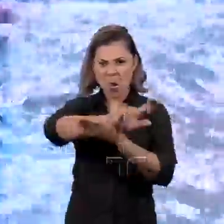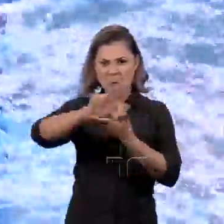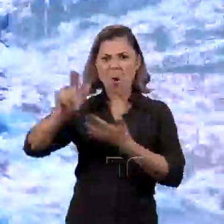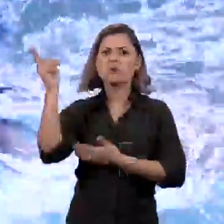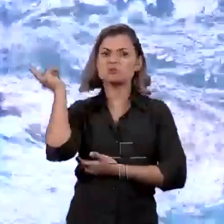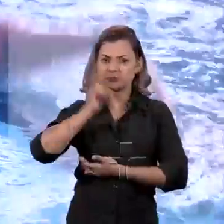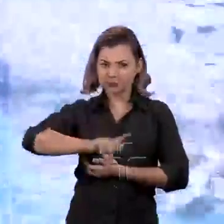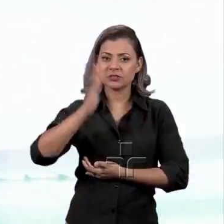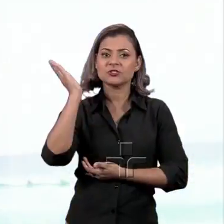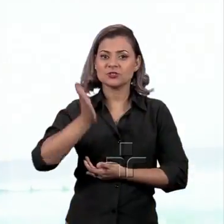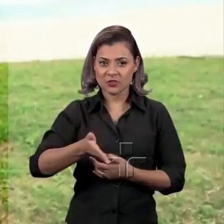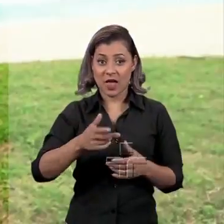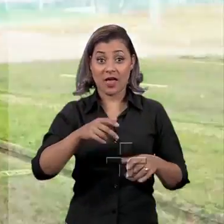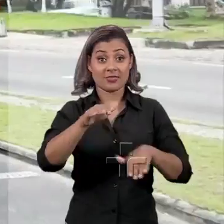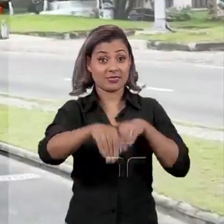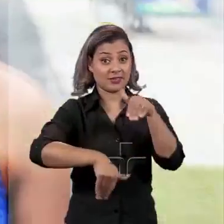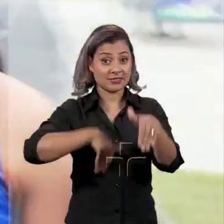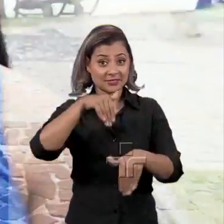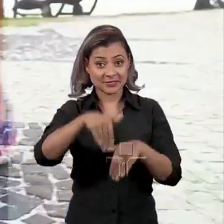natação.